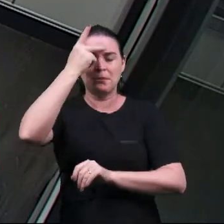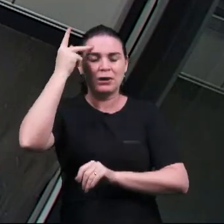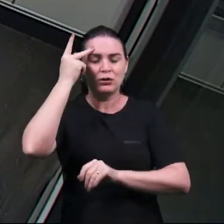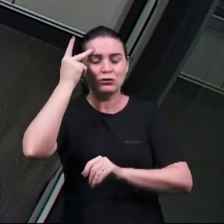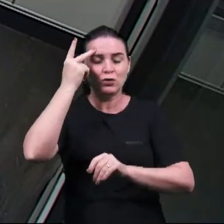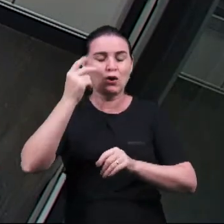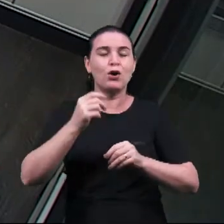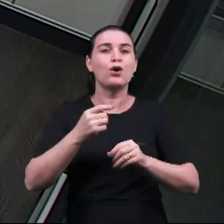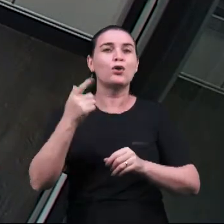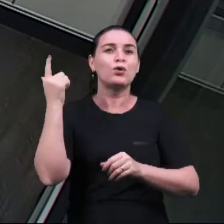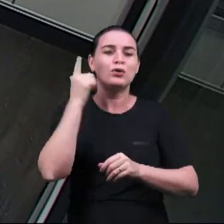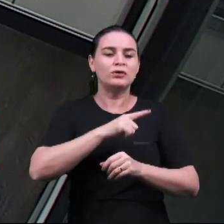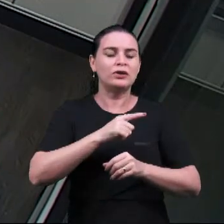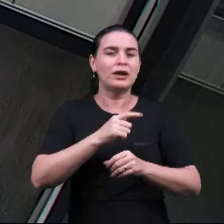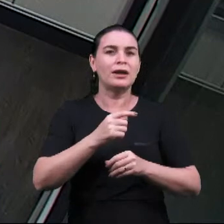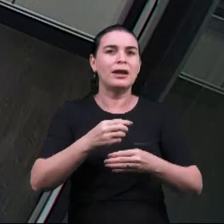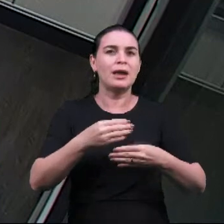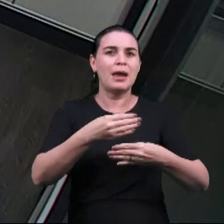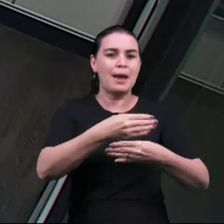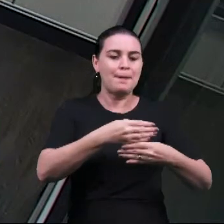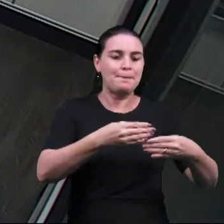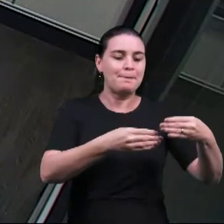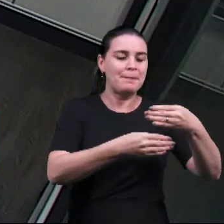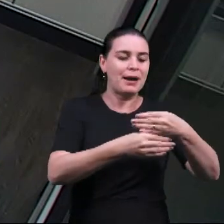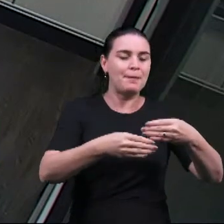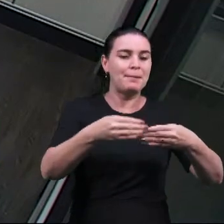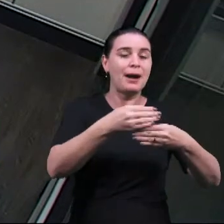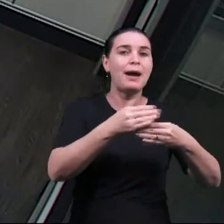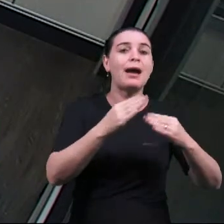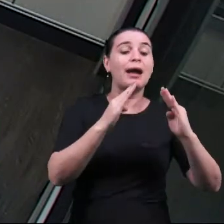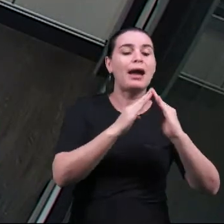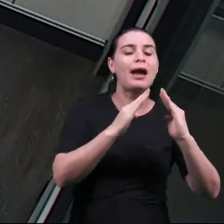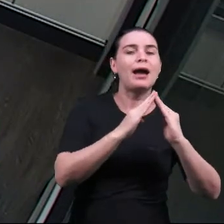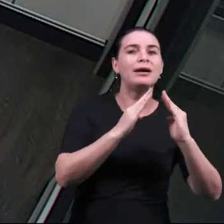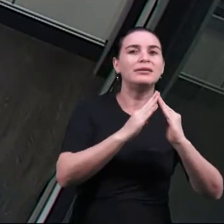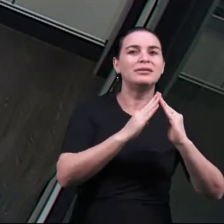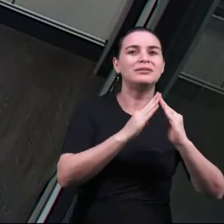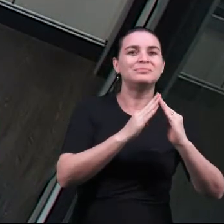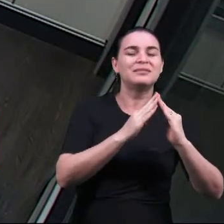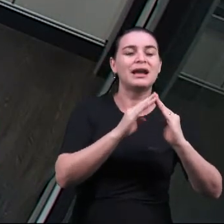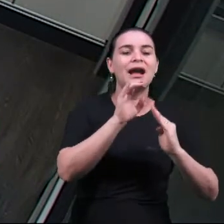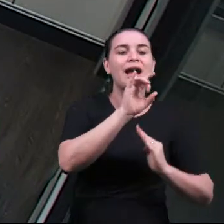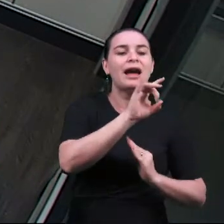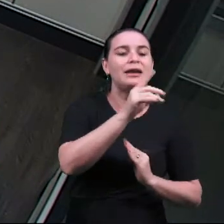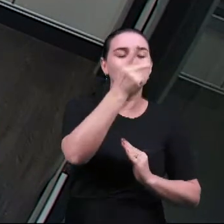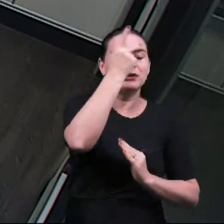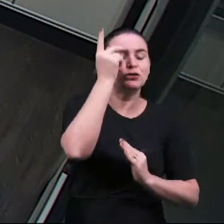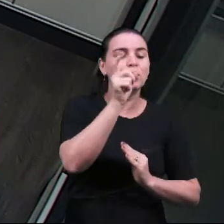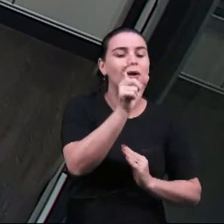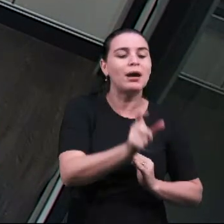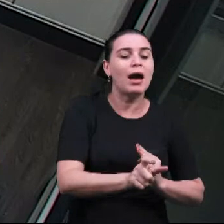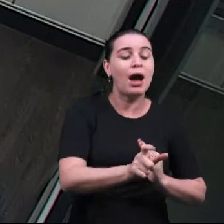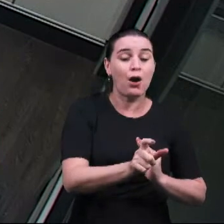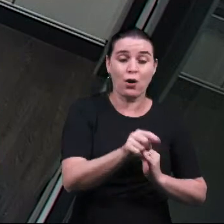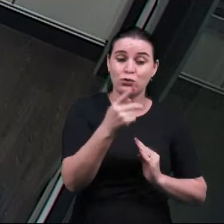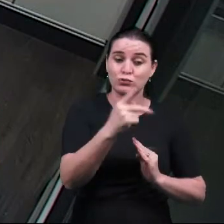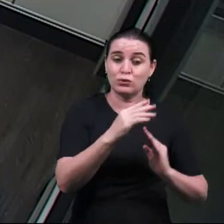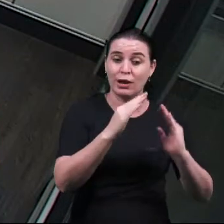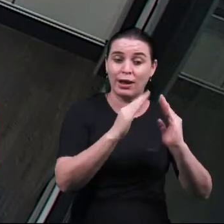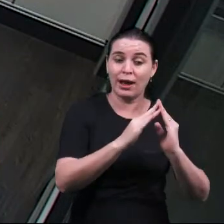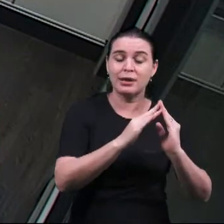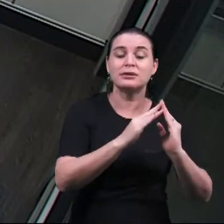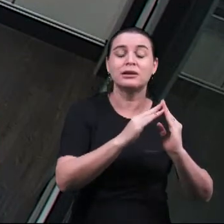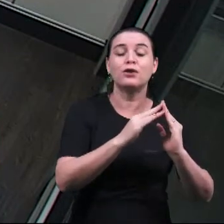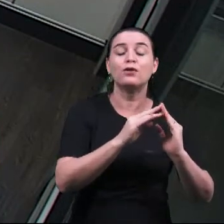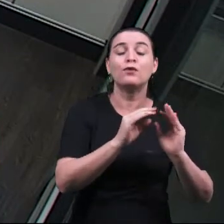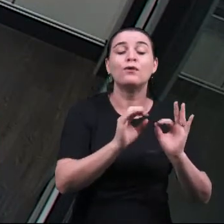reconstruir o muro perto da sua casa. Ele teve esse cuidado. Ao mesmo tempo que você vai reconstruir o muro,